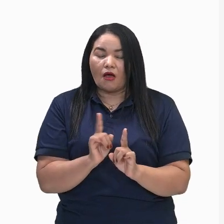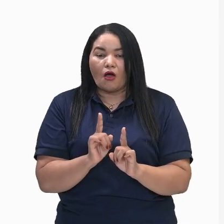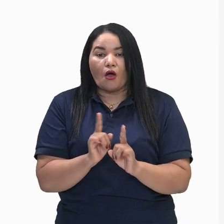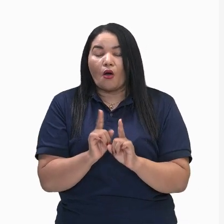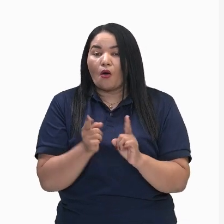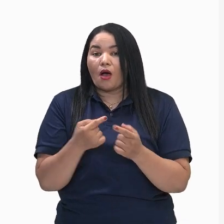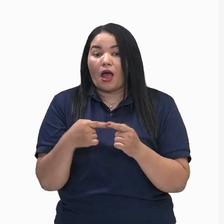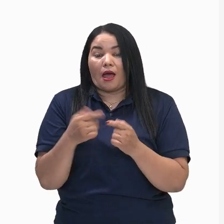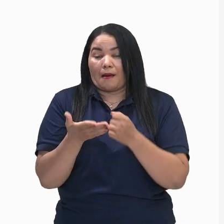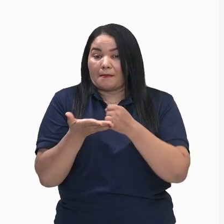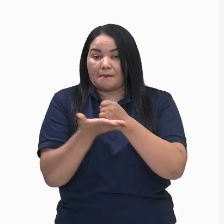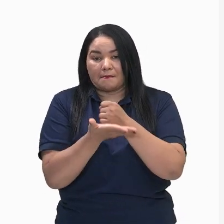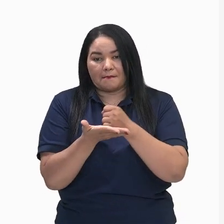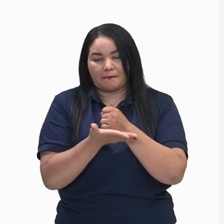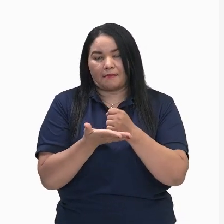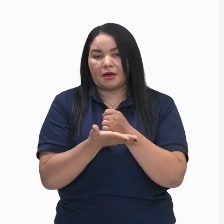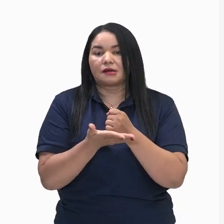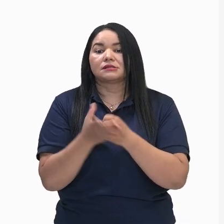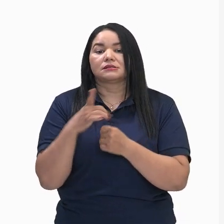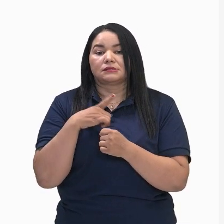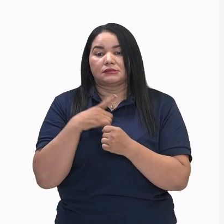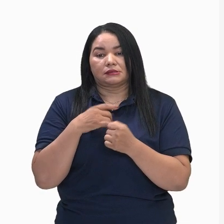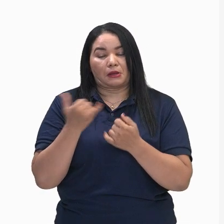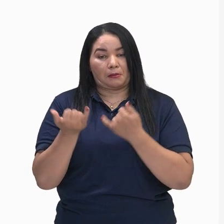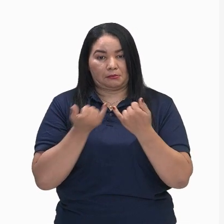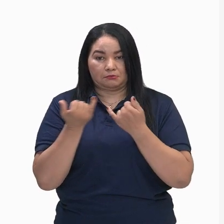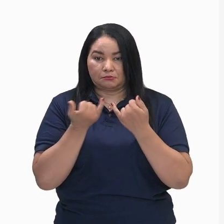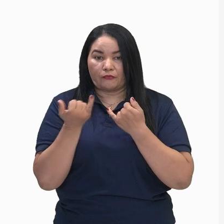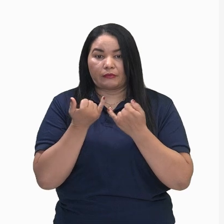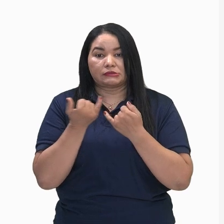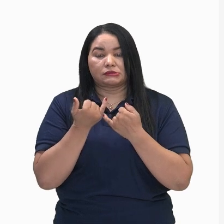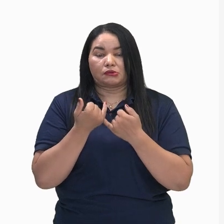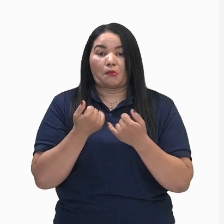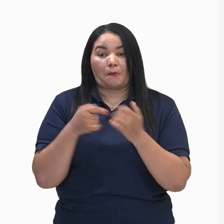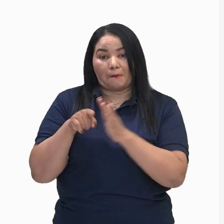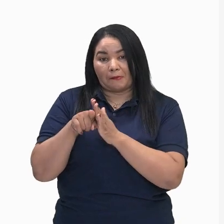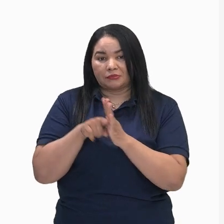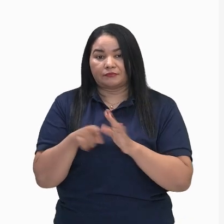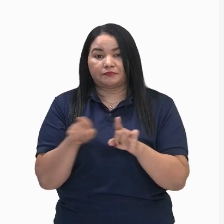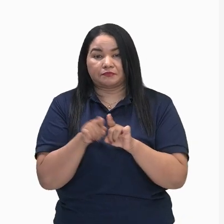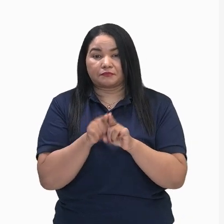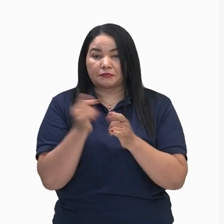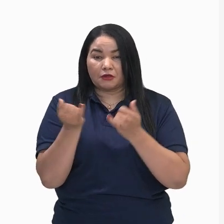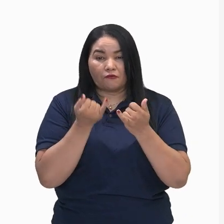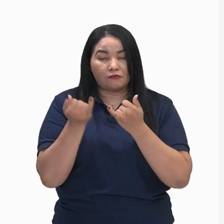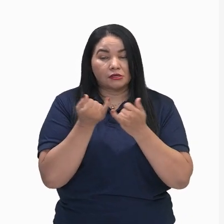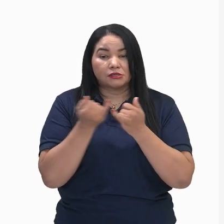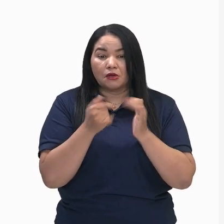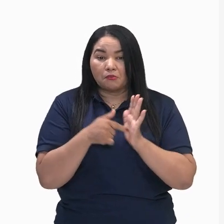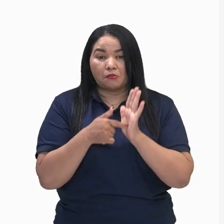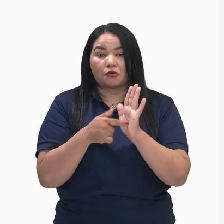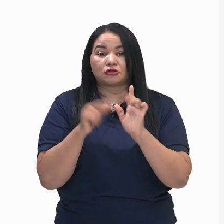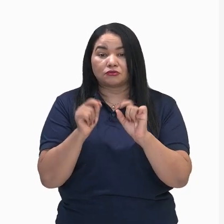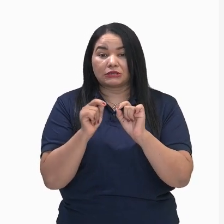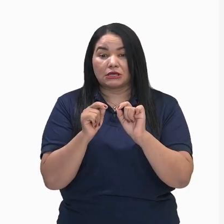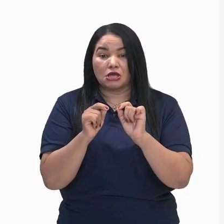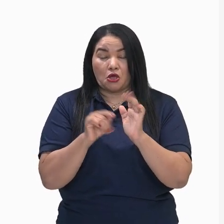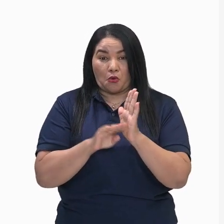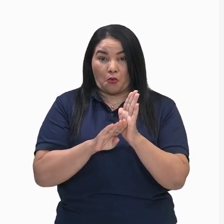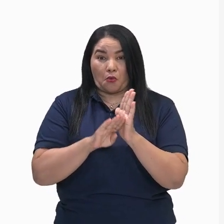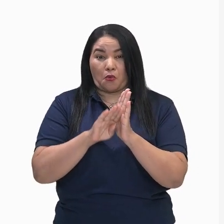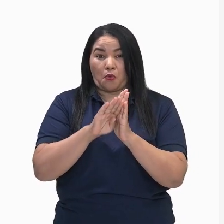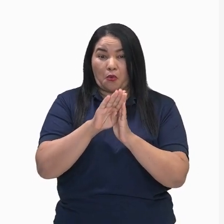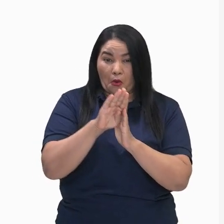que construiu, né, o texto. Dados atuais continuam apontando crescimento,